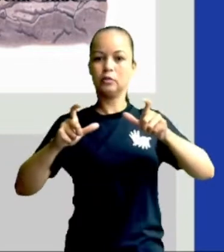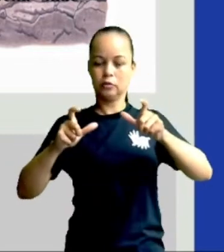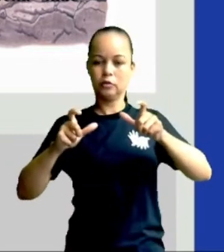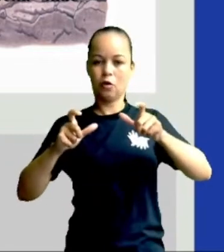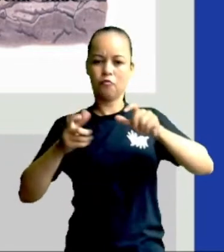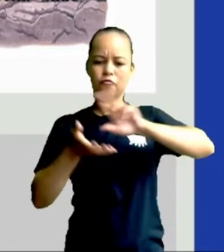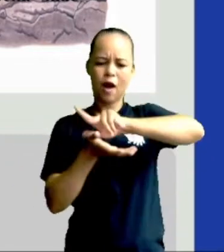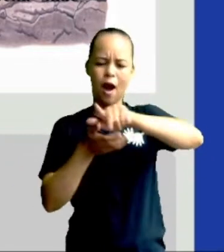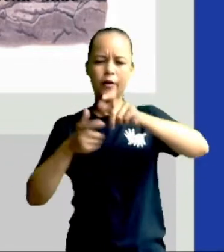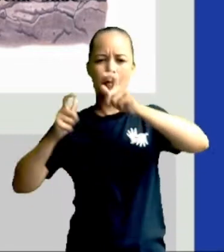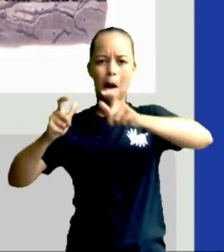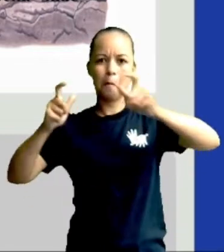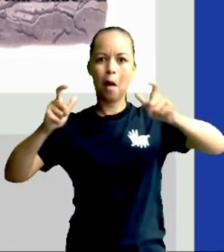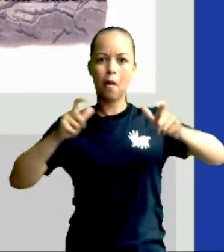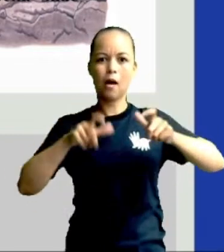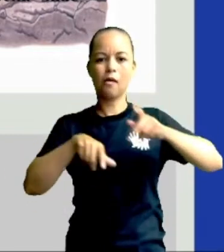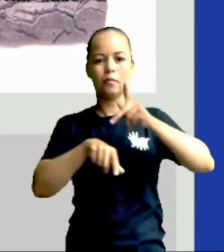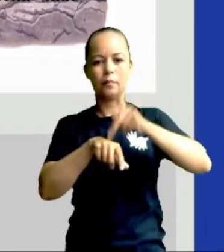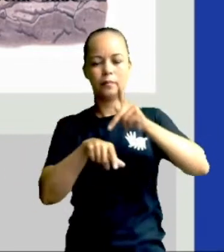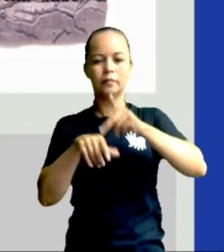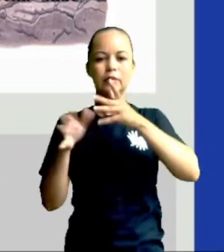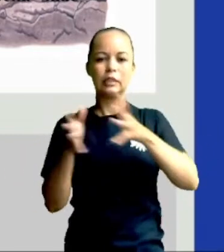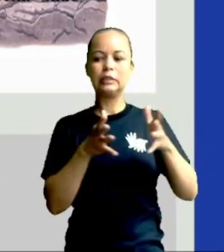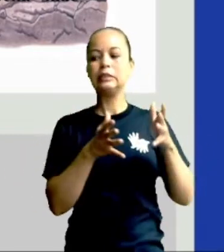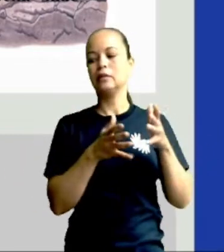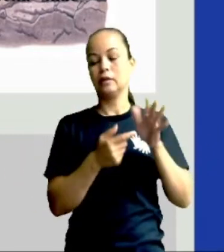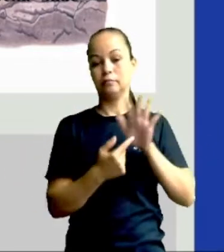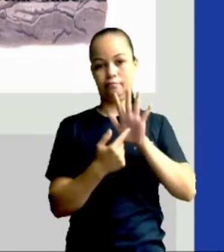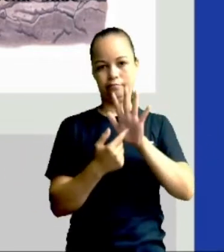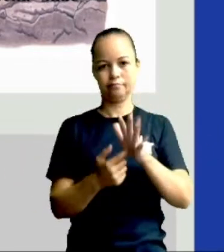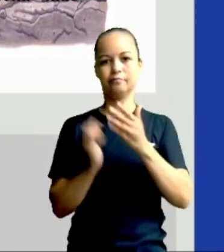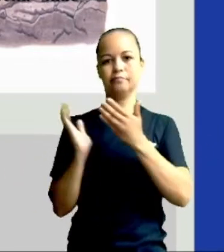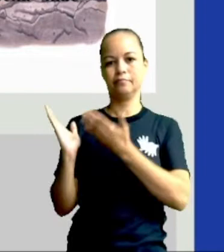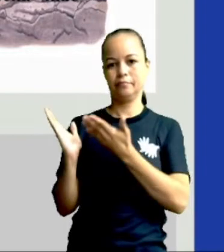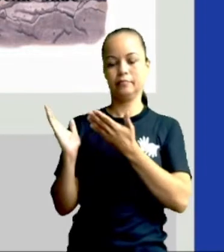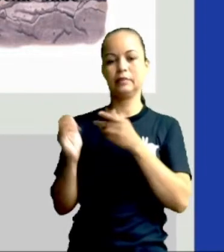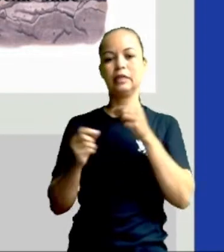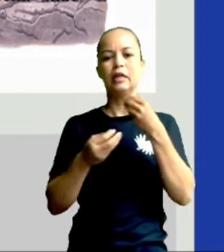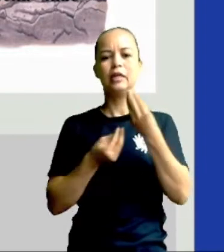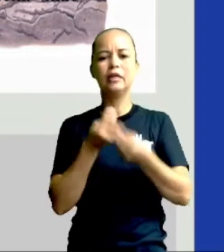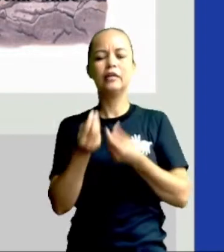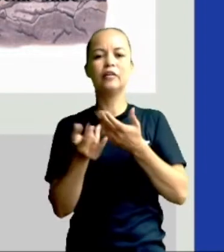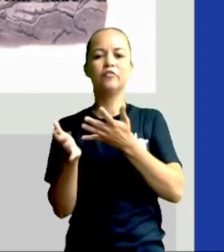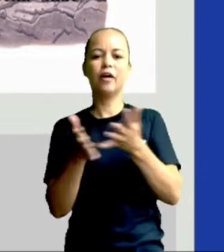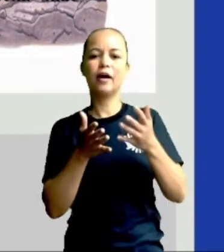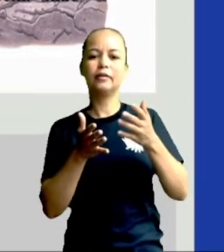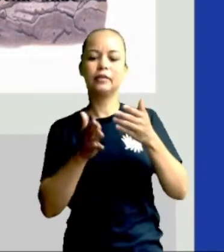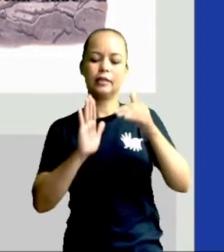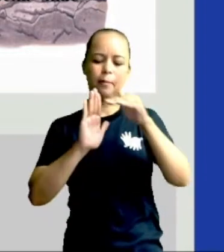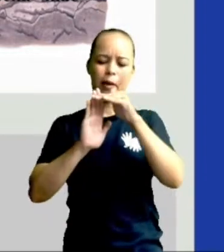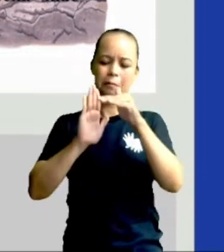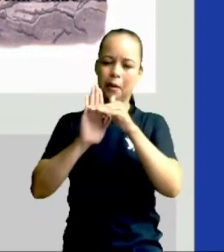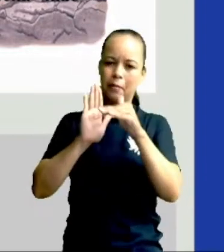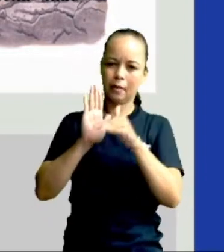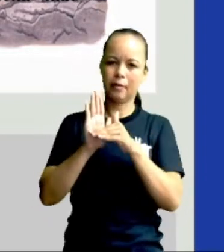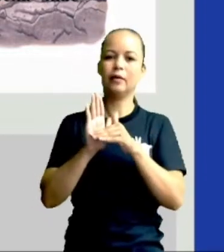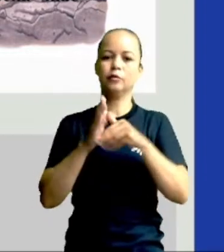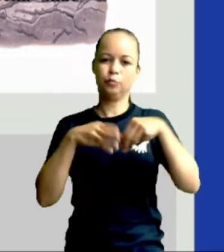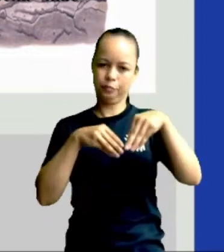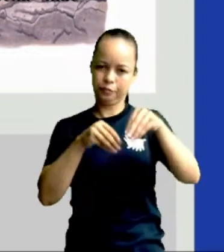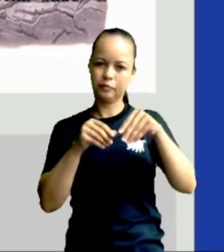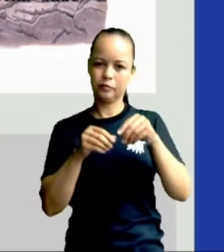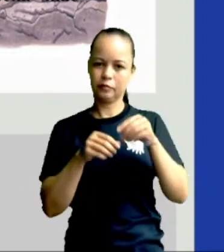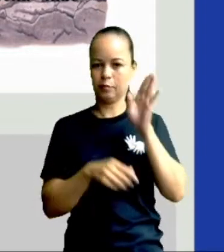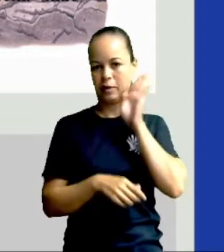blocos, né, de rochas ainda inteiras e que fazem aí, ó, essa divisão do nosso solo. Olha